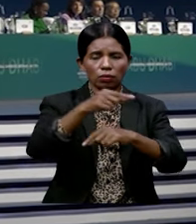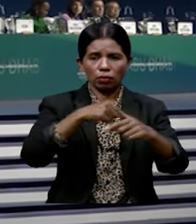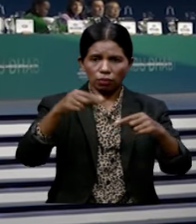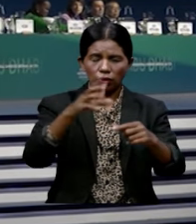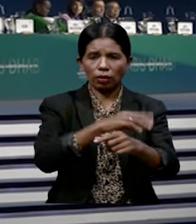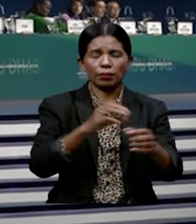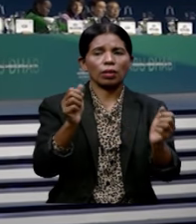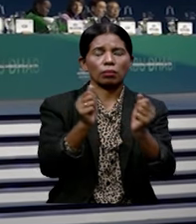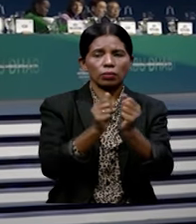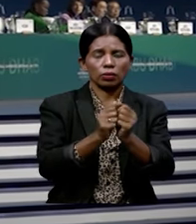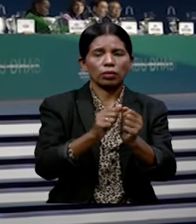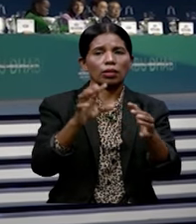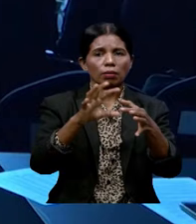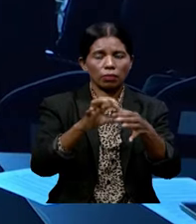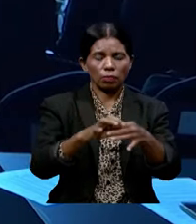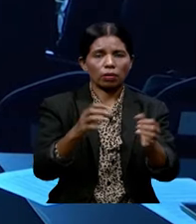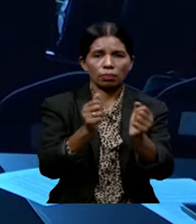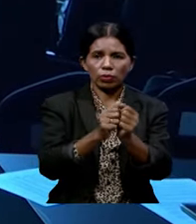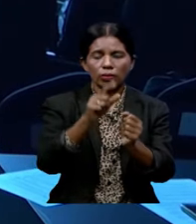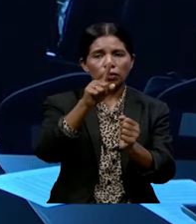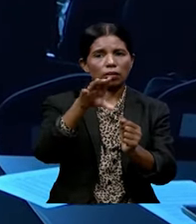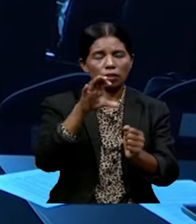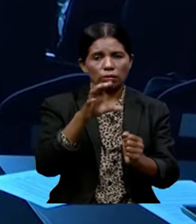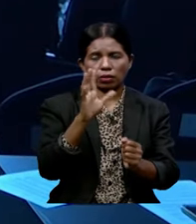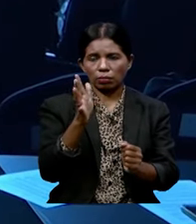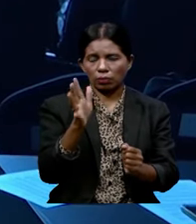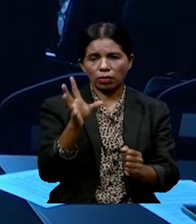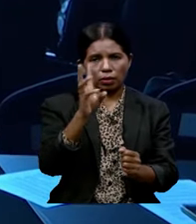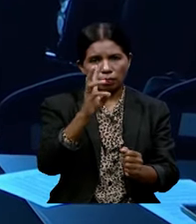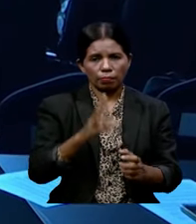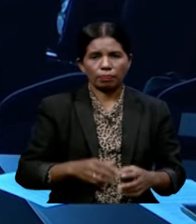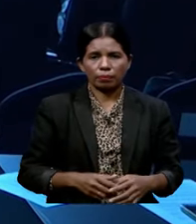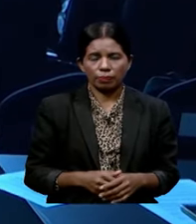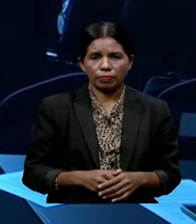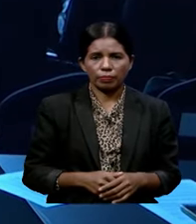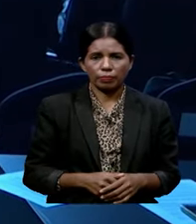iha membru atu sida nenul resenen. Agustino da Costa, Marito da Costa, ZMN.